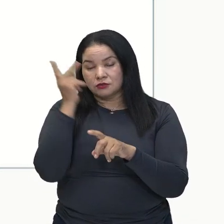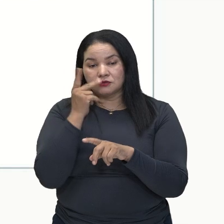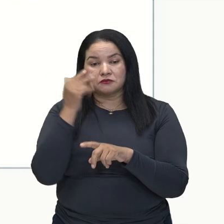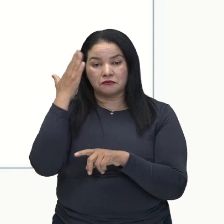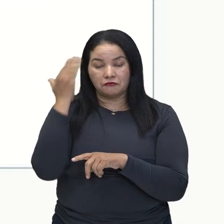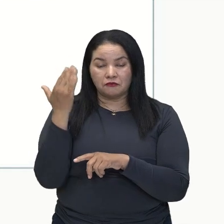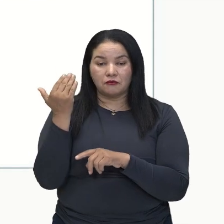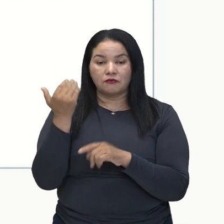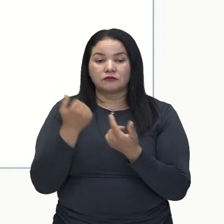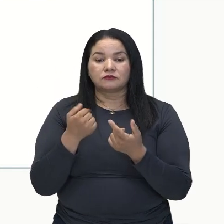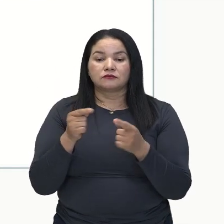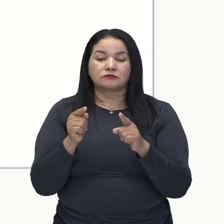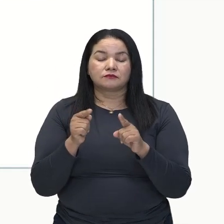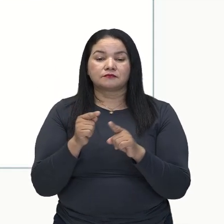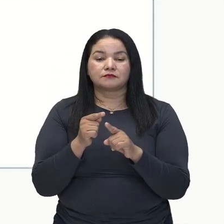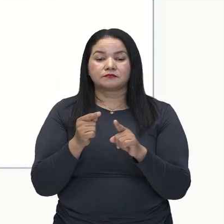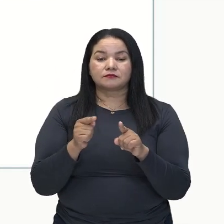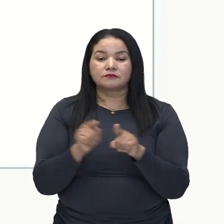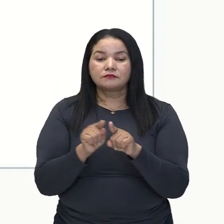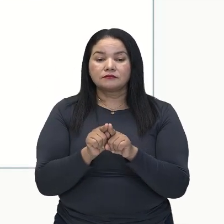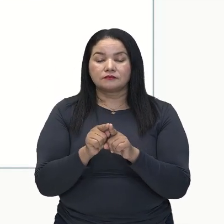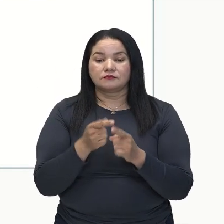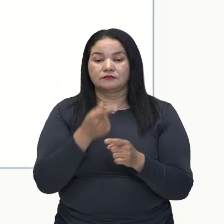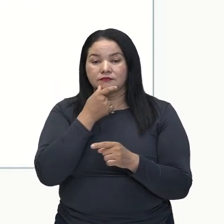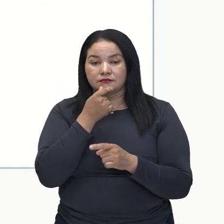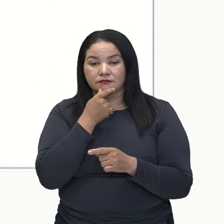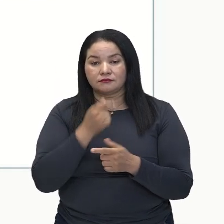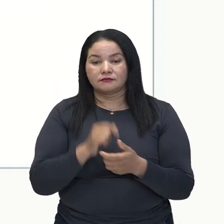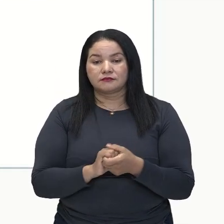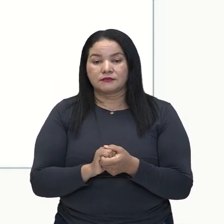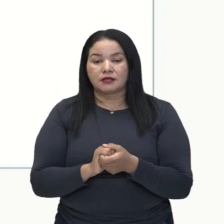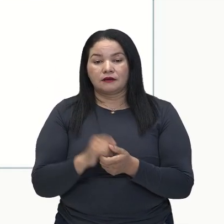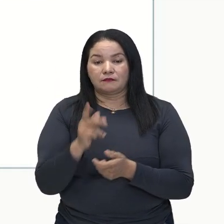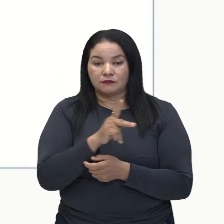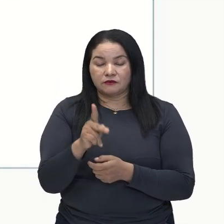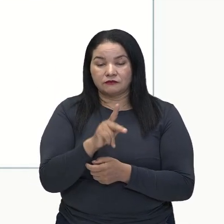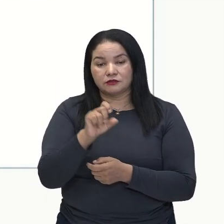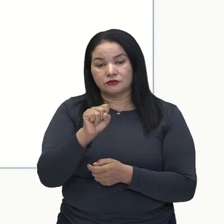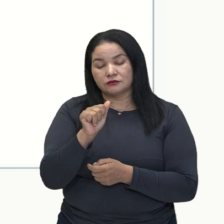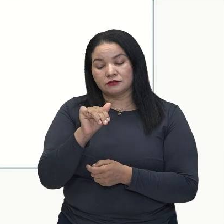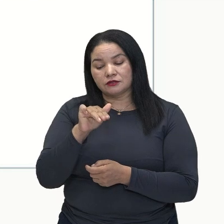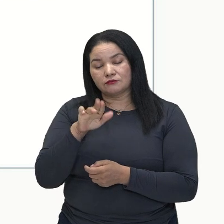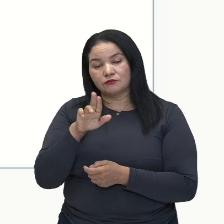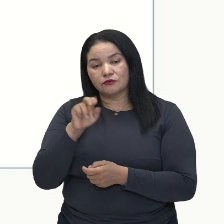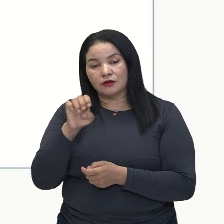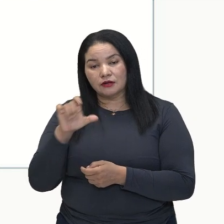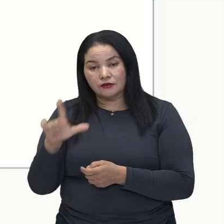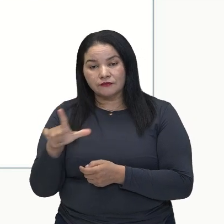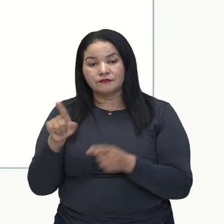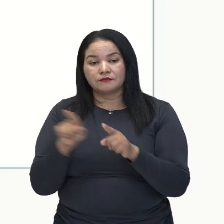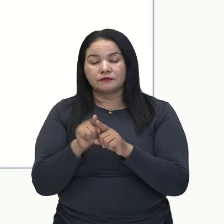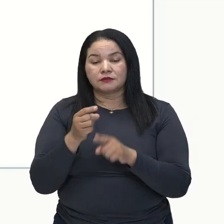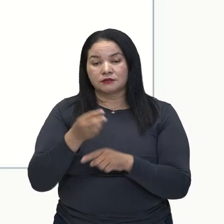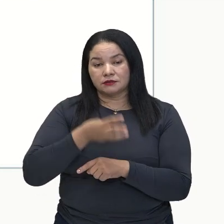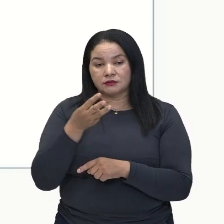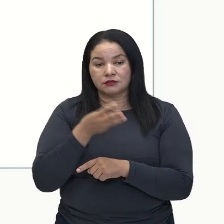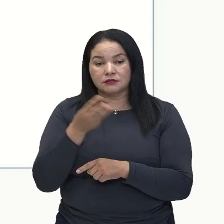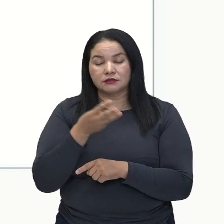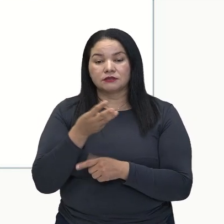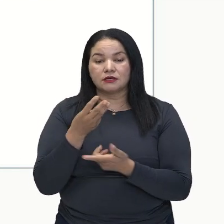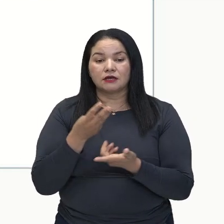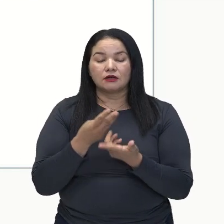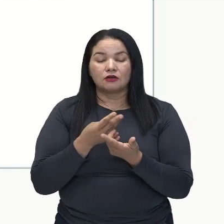ponto. Como afirma o professor Samuel Titan Júnior, na primeira edição da obra, o terceiro romance de Ratum é a narrativa